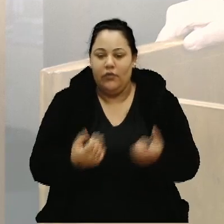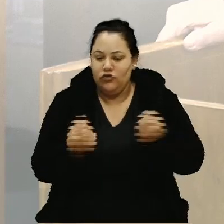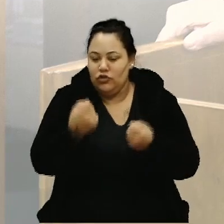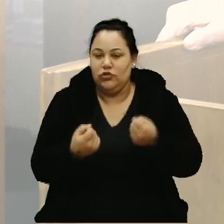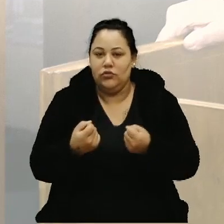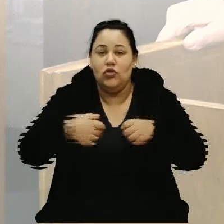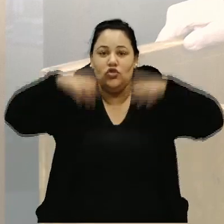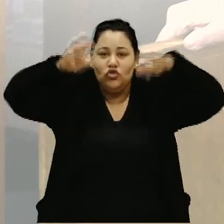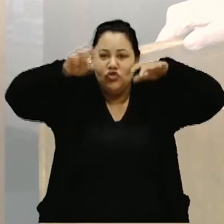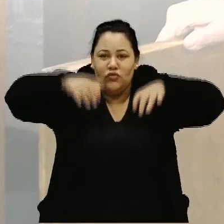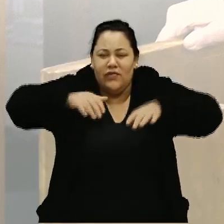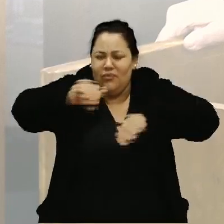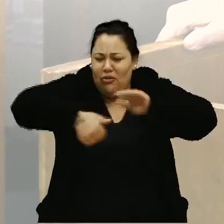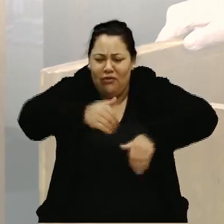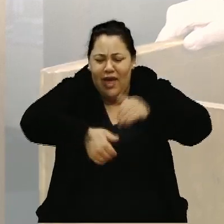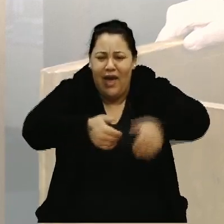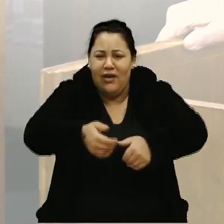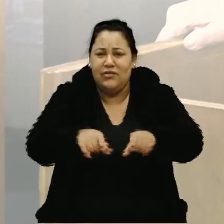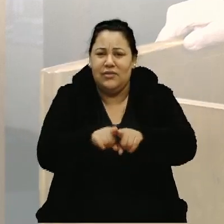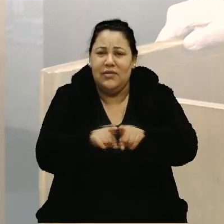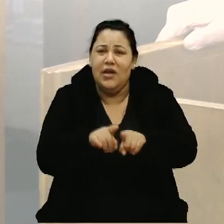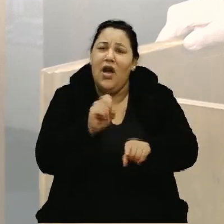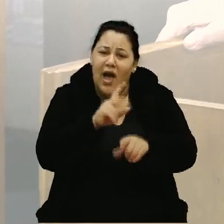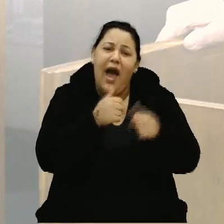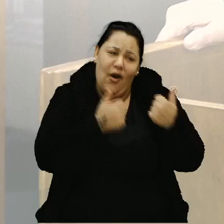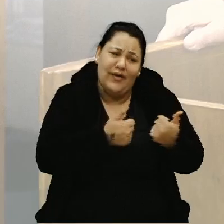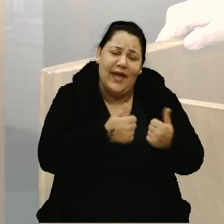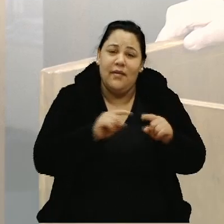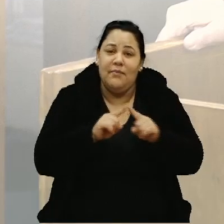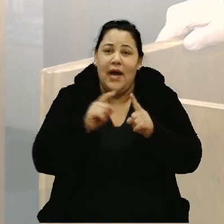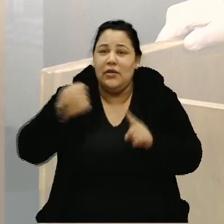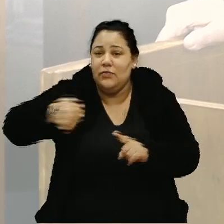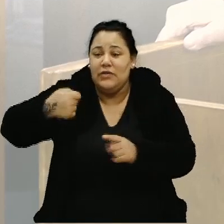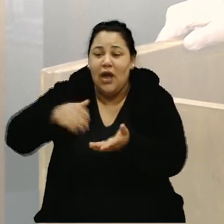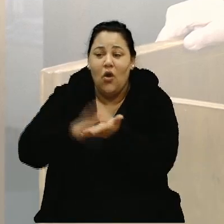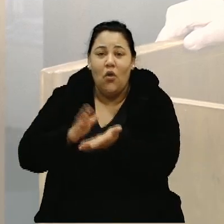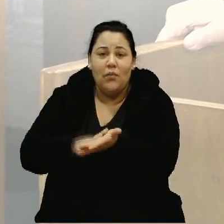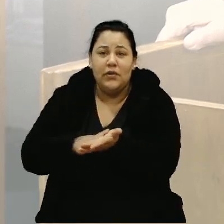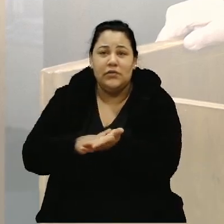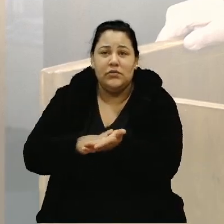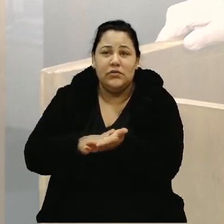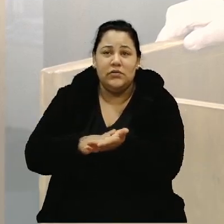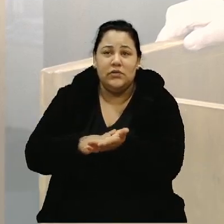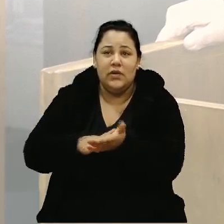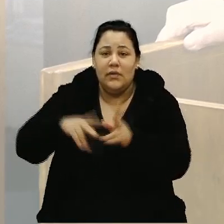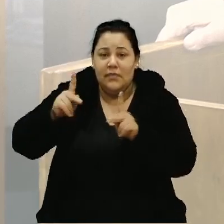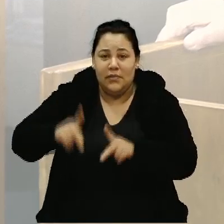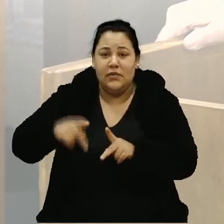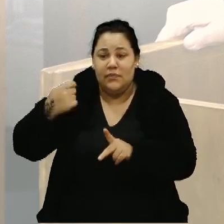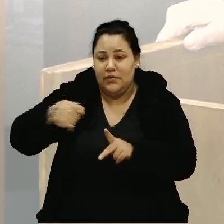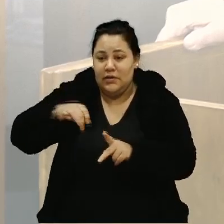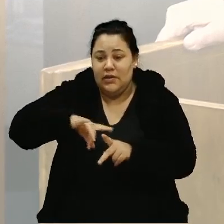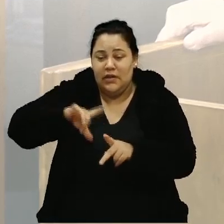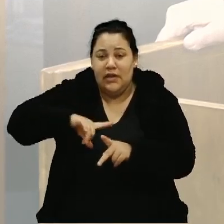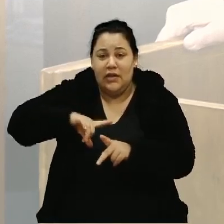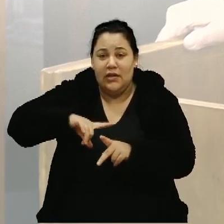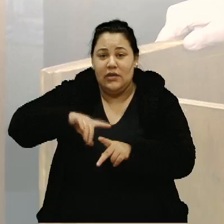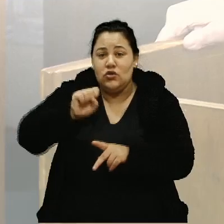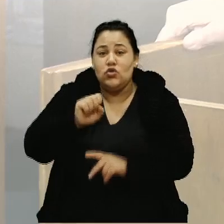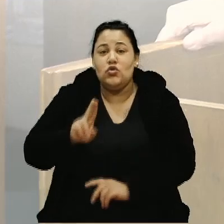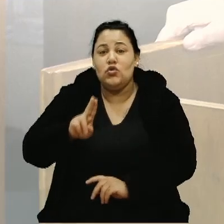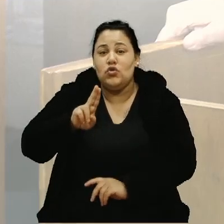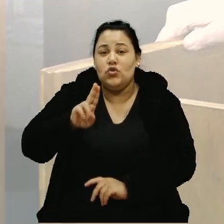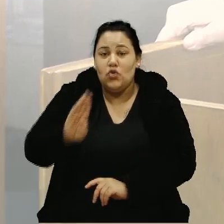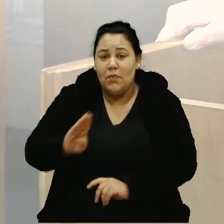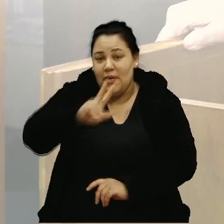Chuva, buraco, isso é previsto. Mas a gente não precisa estar cobrando. As pessoas têm que estar ali, tem uma subprefeitura lá, tem que ir lá e tapar